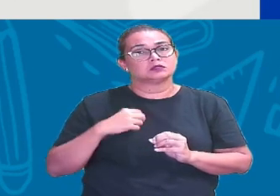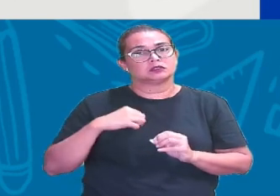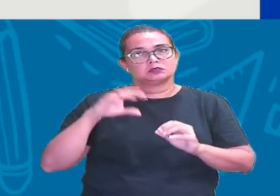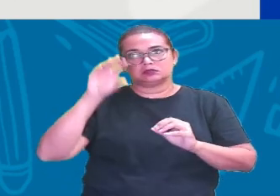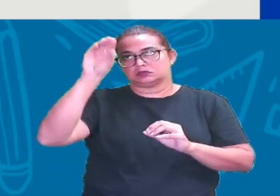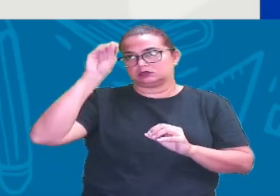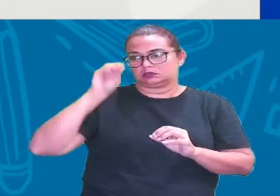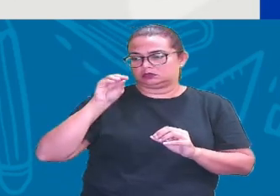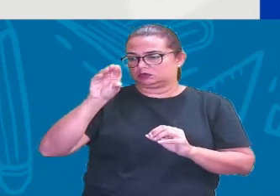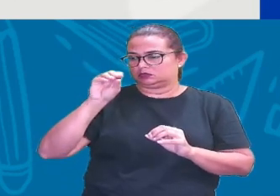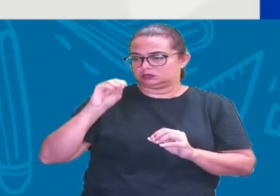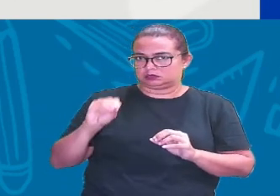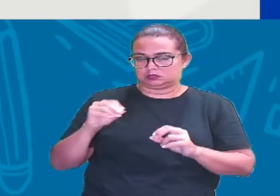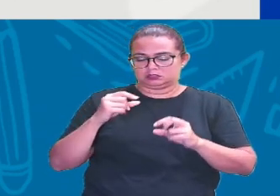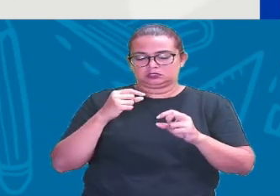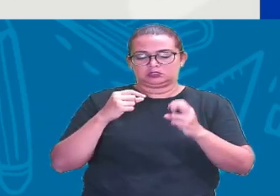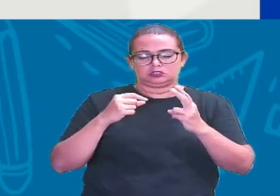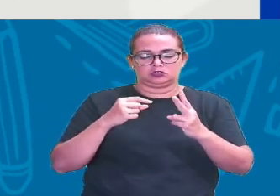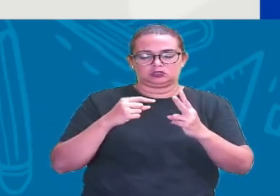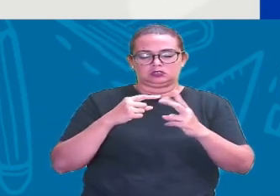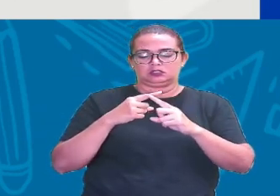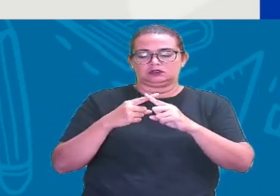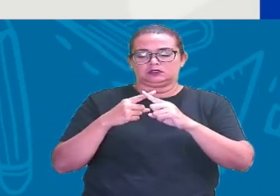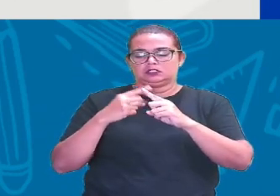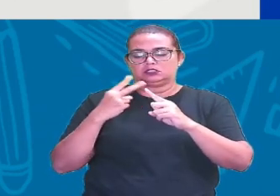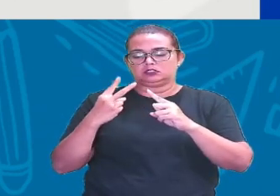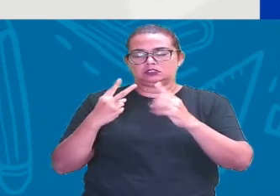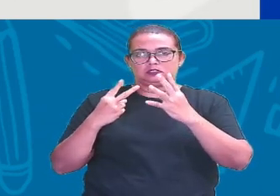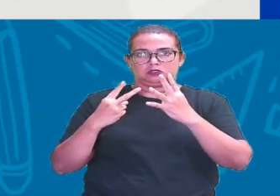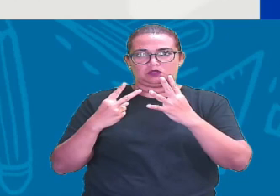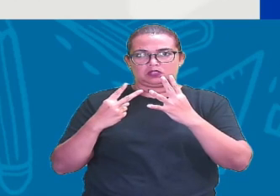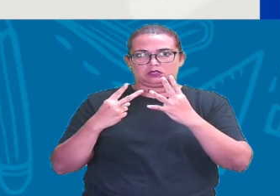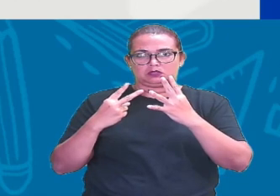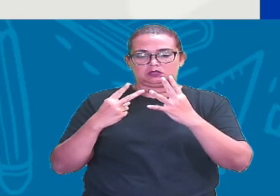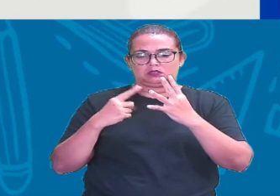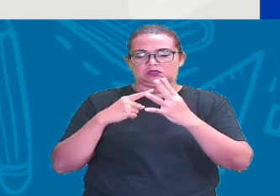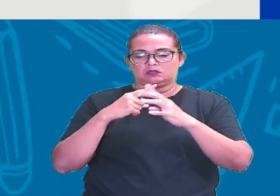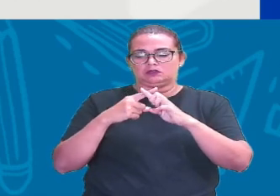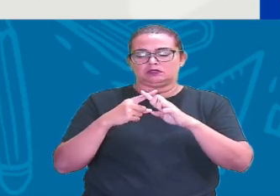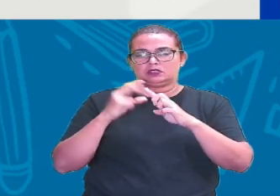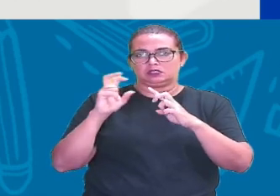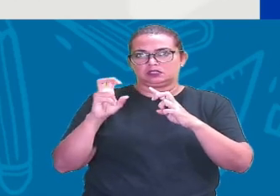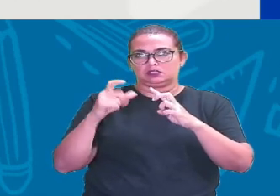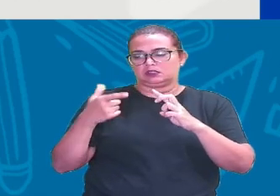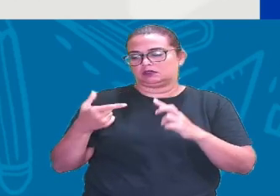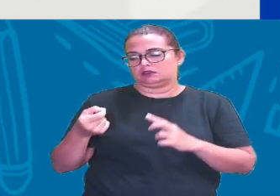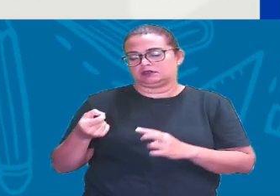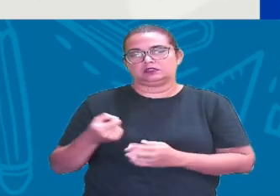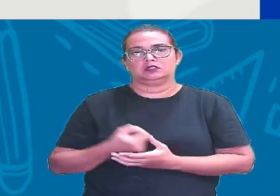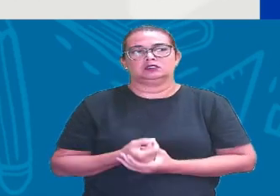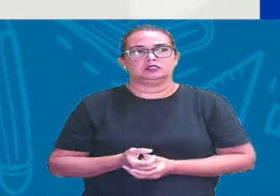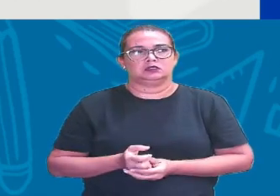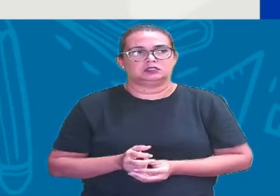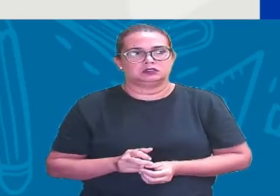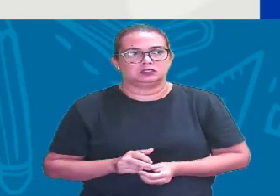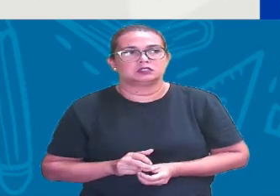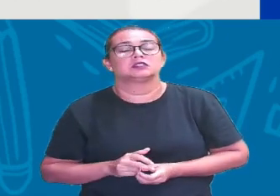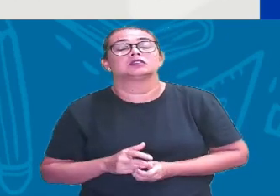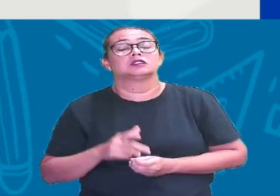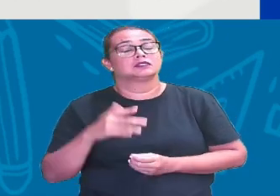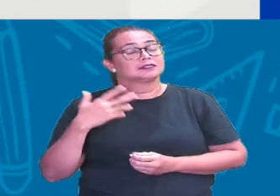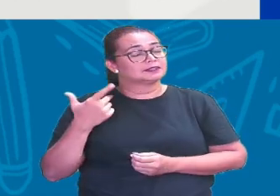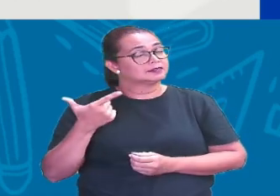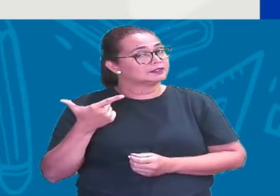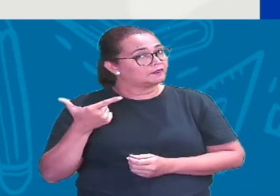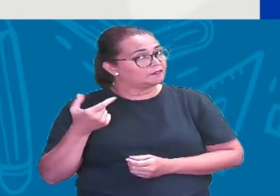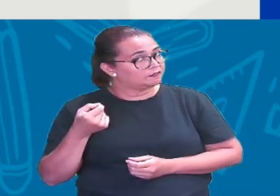separar. 2 vezes 2, 4. 4 vezes 5, 20. Então, 20